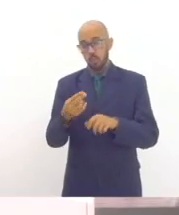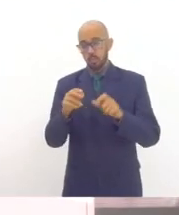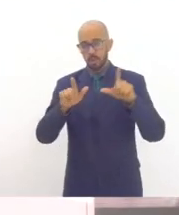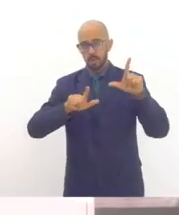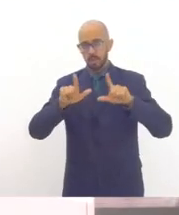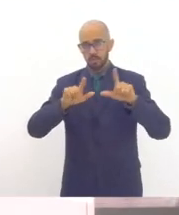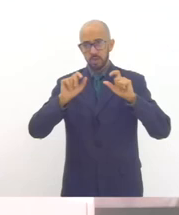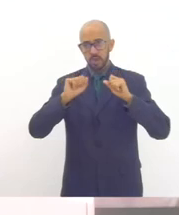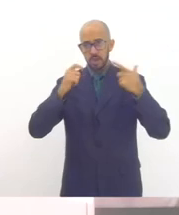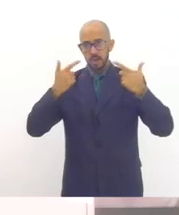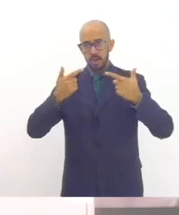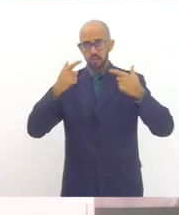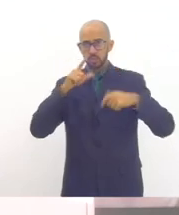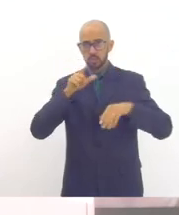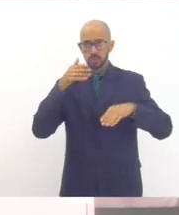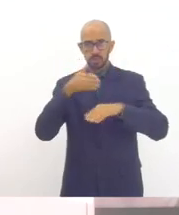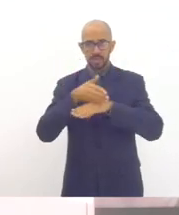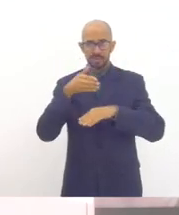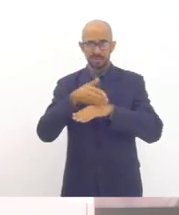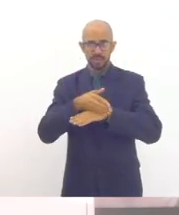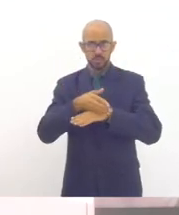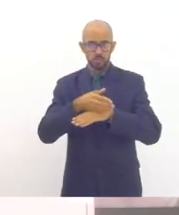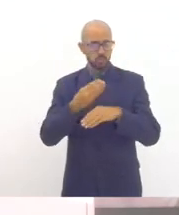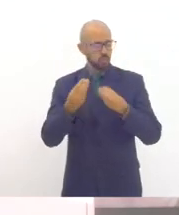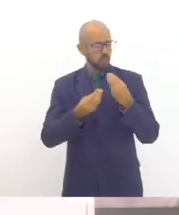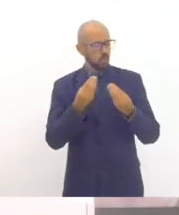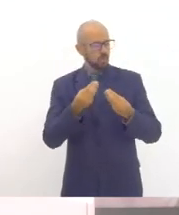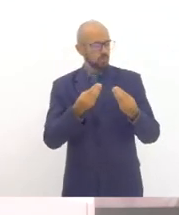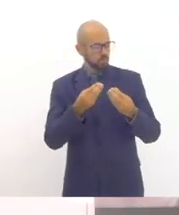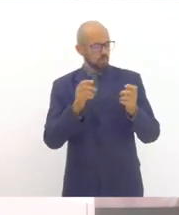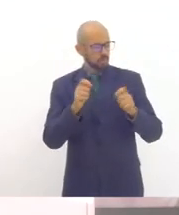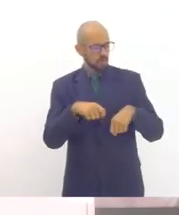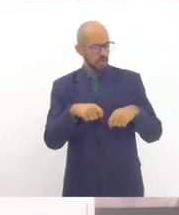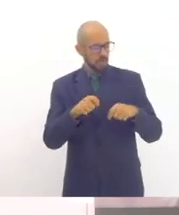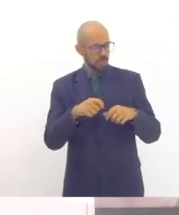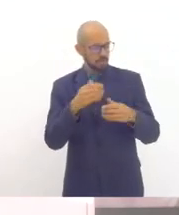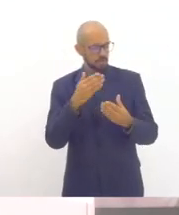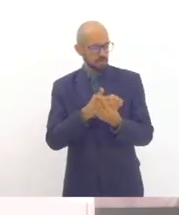possam ter acesso. Então, tem que ver como é que disponibiliza esse arquivo rapidamente.